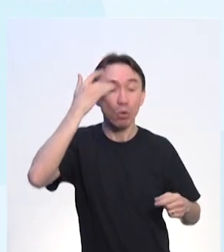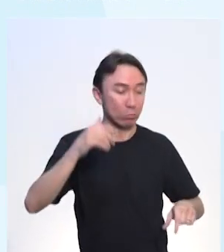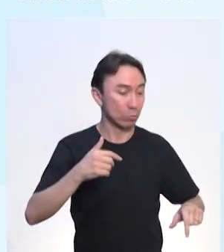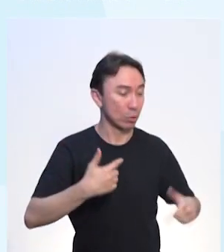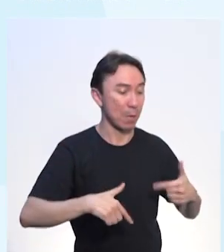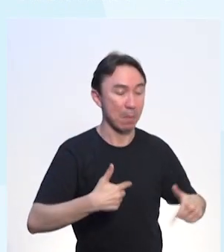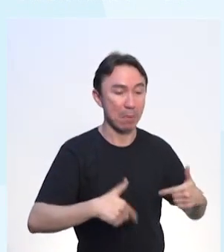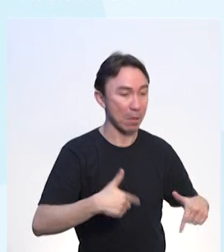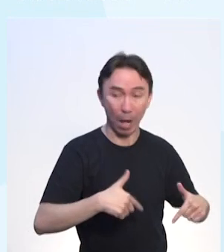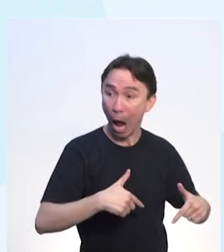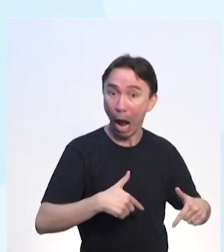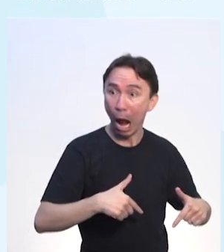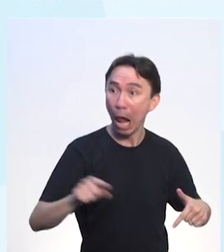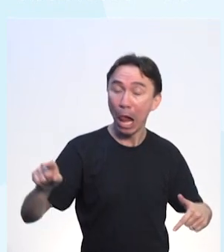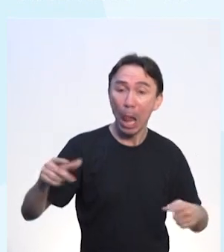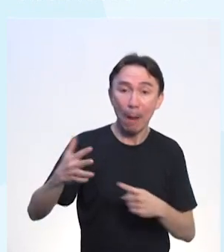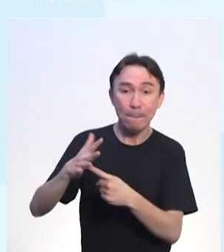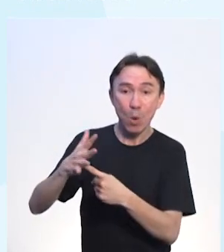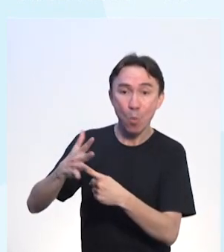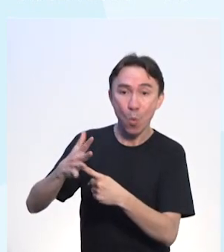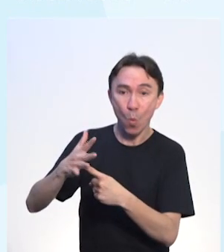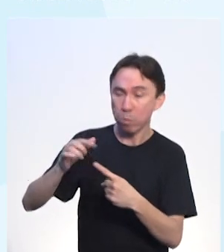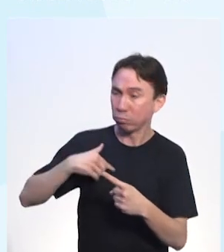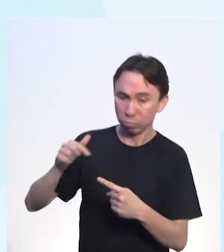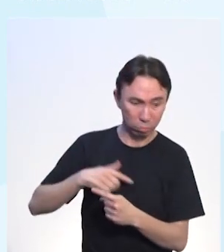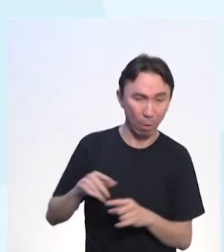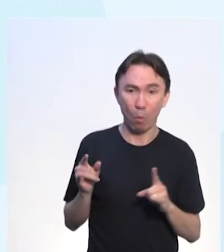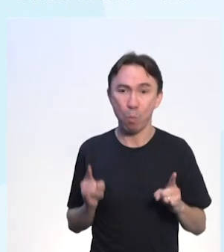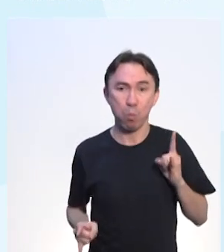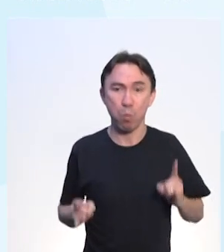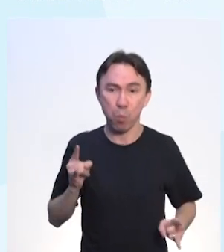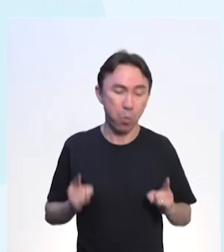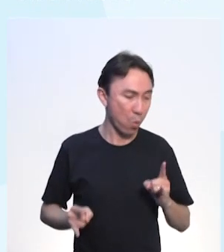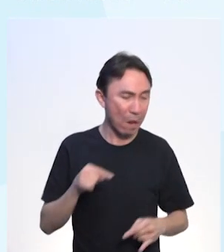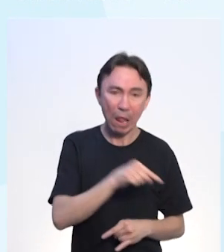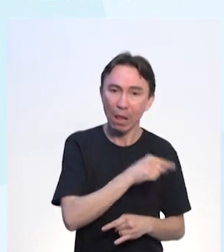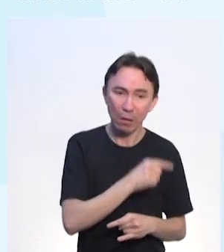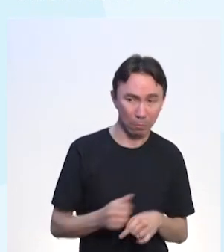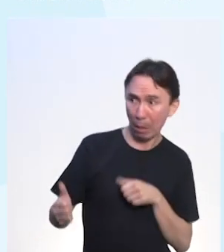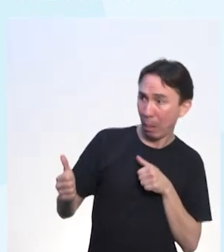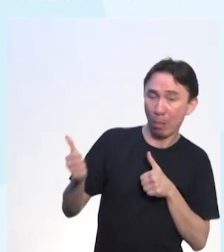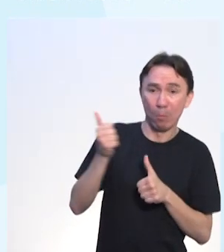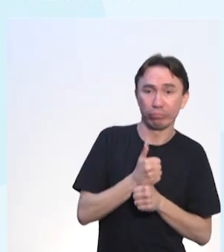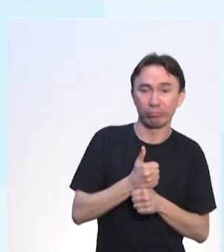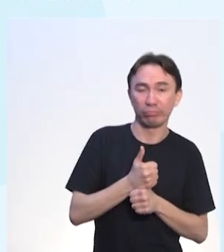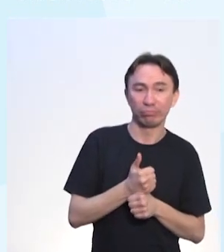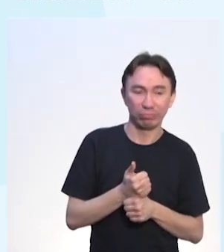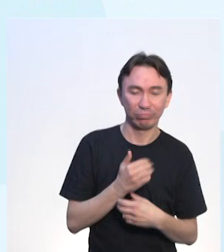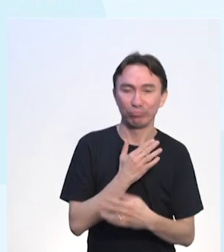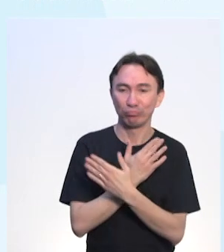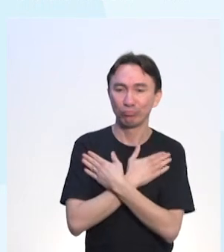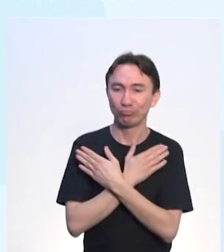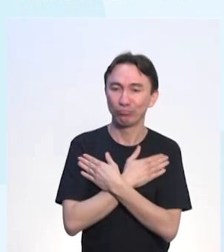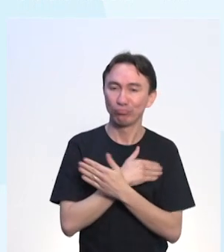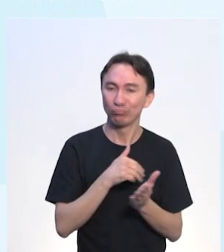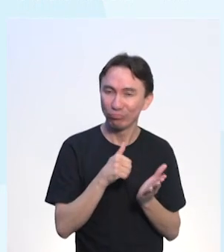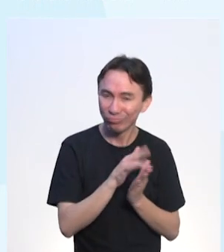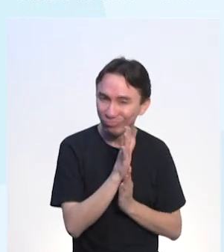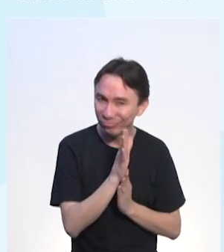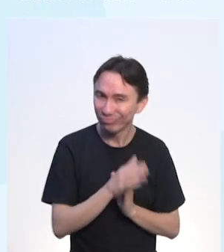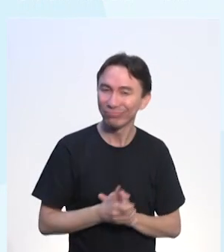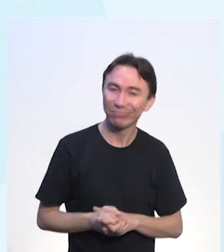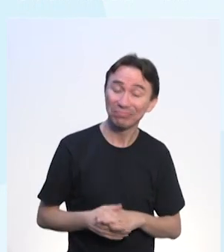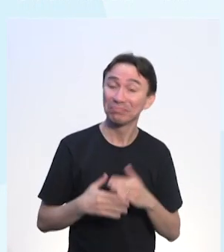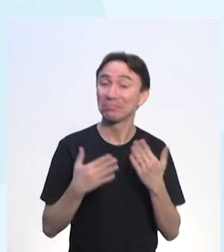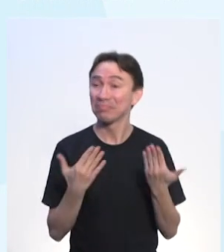tá? Então, uma das características desse tipo de desemprego também é o fato de que existe